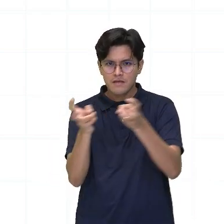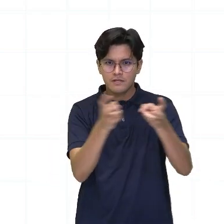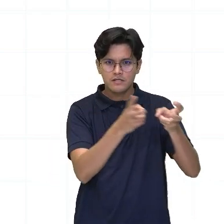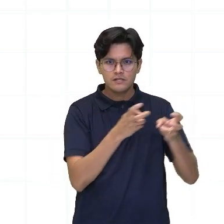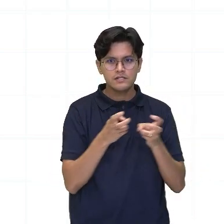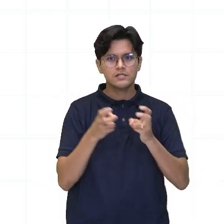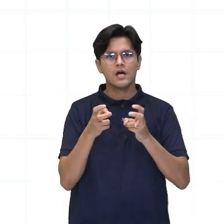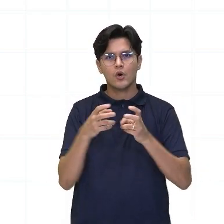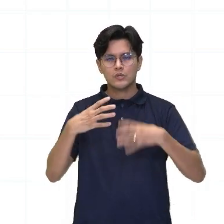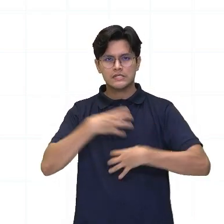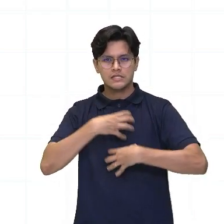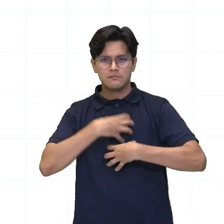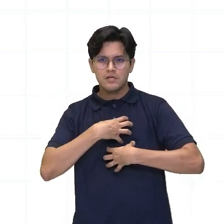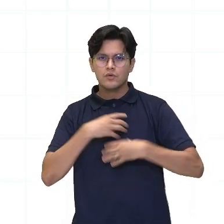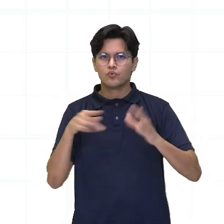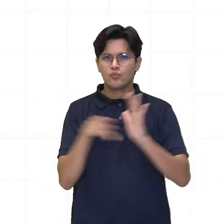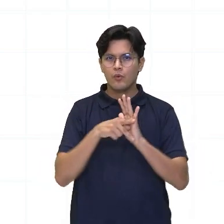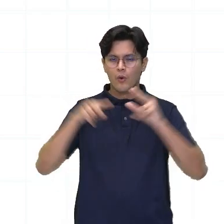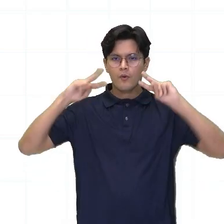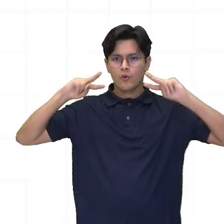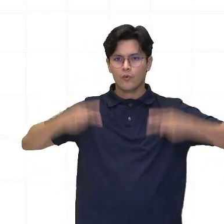sente. Então,